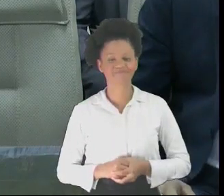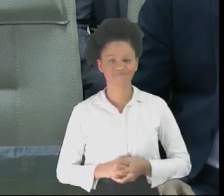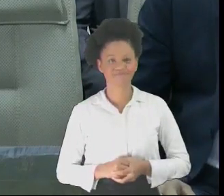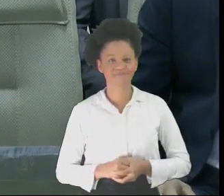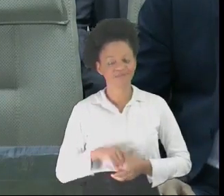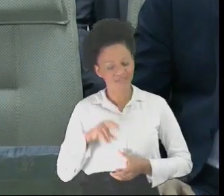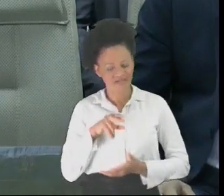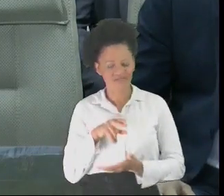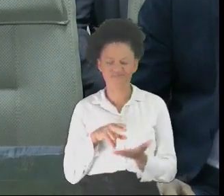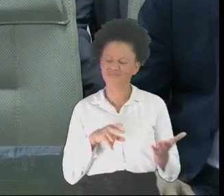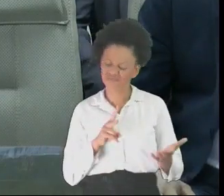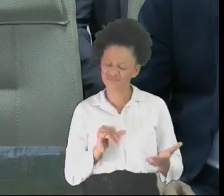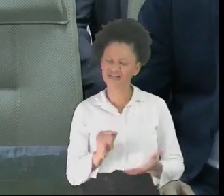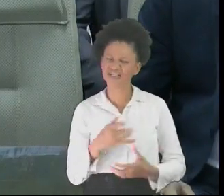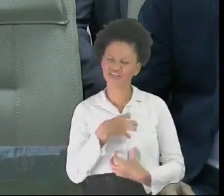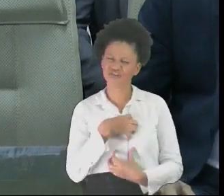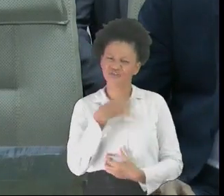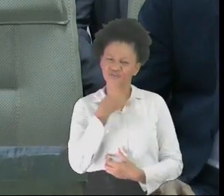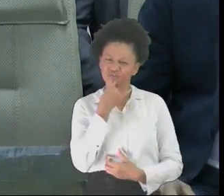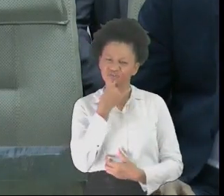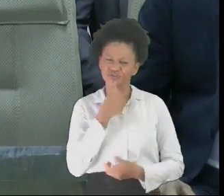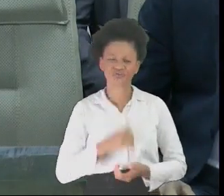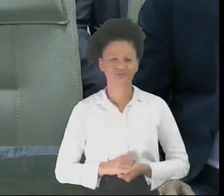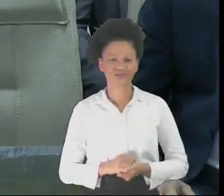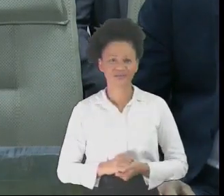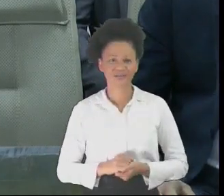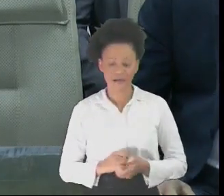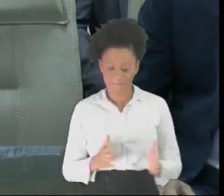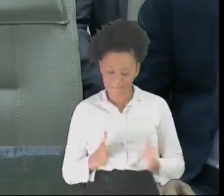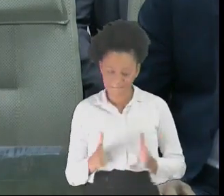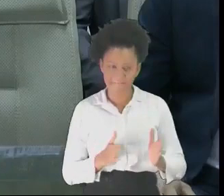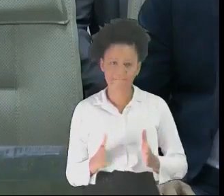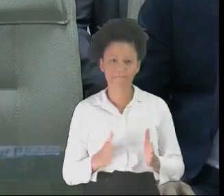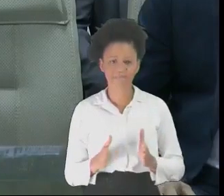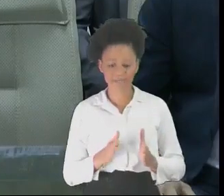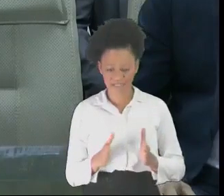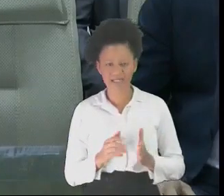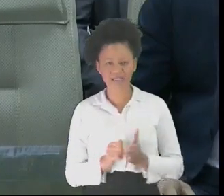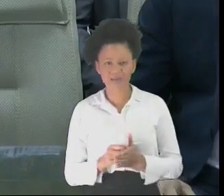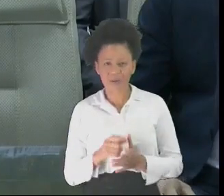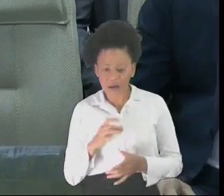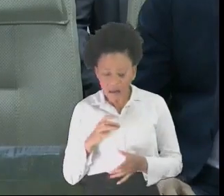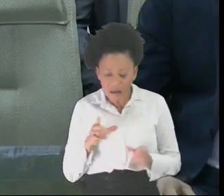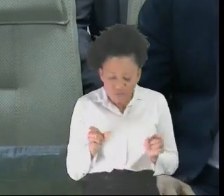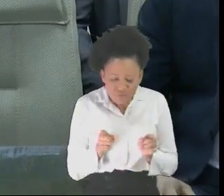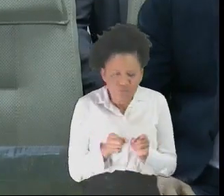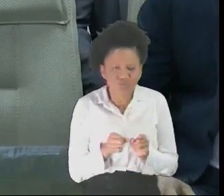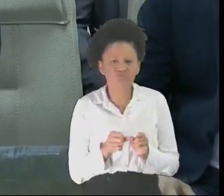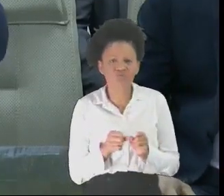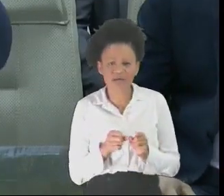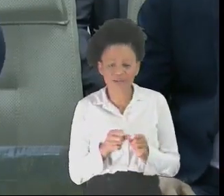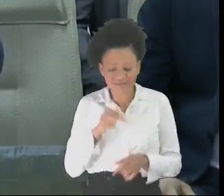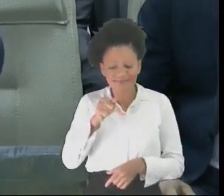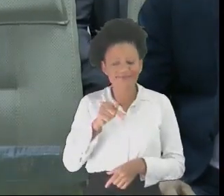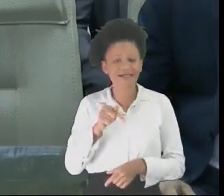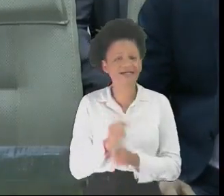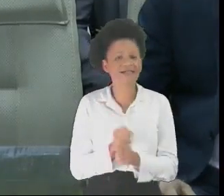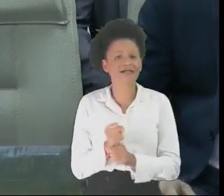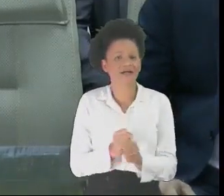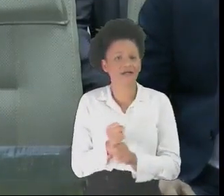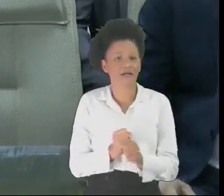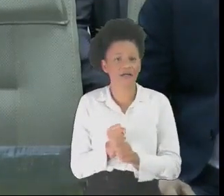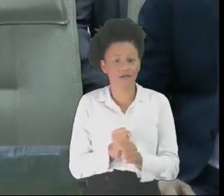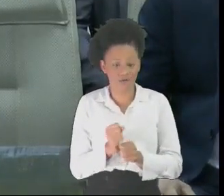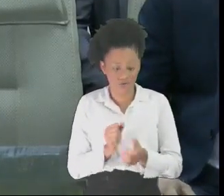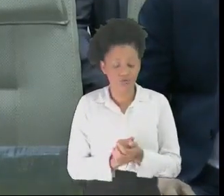Irmão, vai ser uma tristeza. É um período curto, vai ser um período curto, depois a gente vai ver que é um período de 7 anos. No